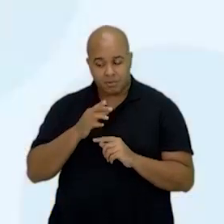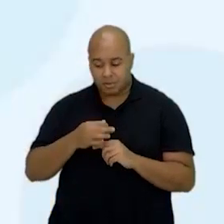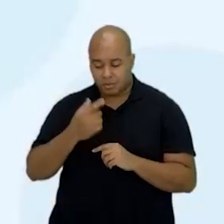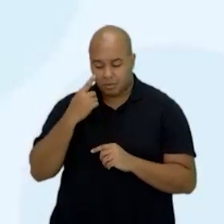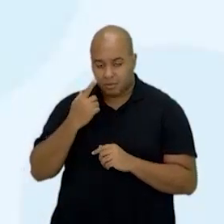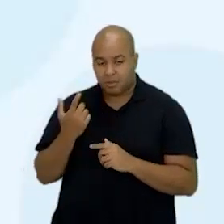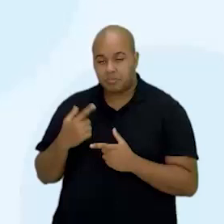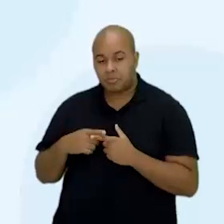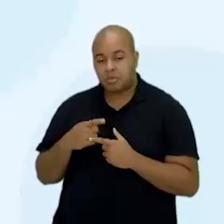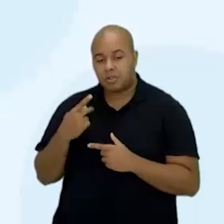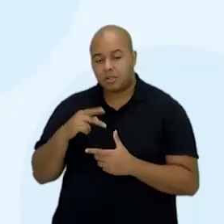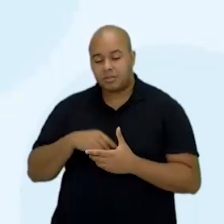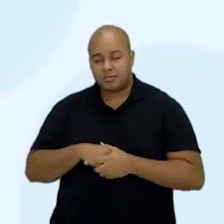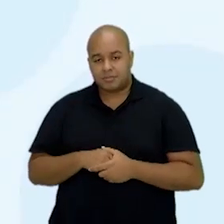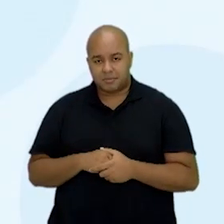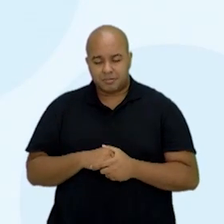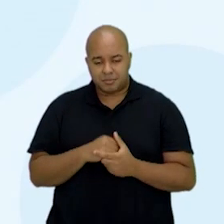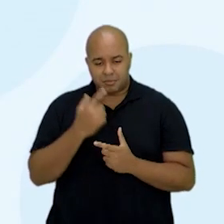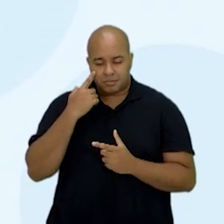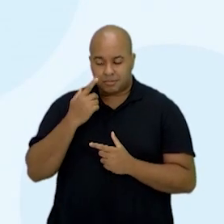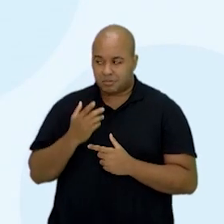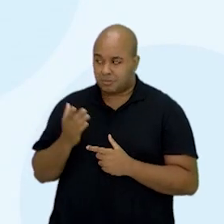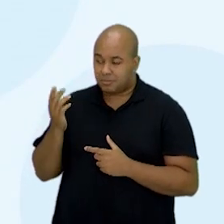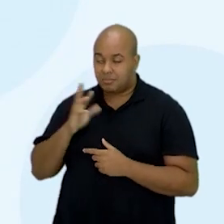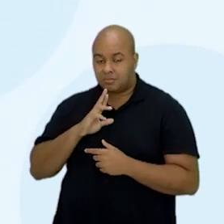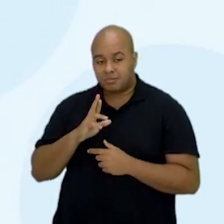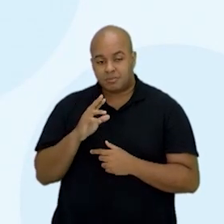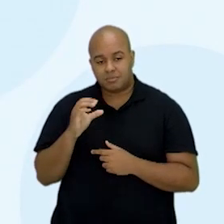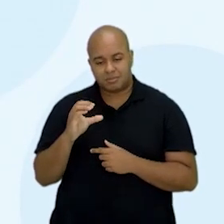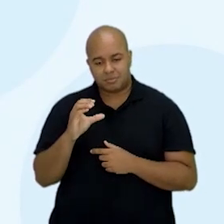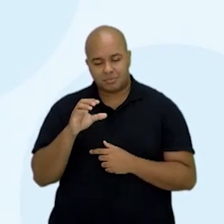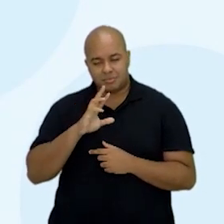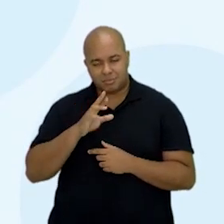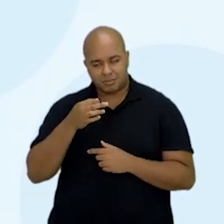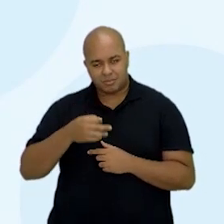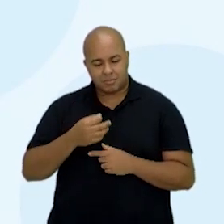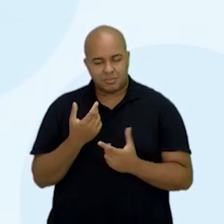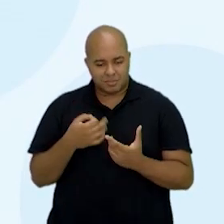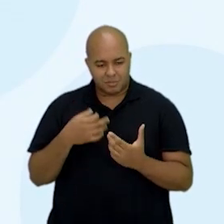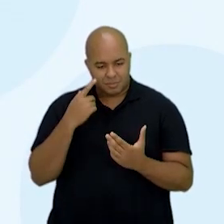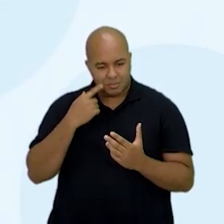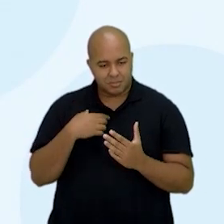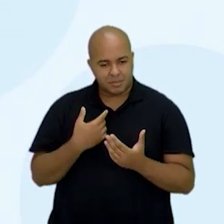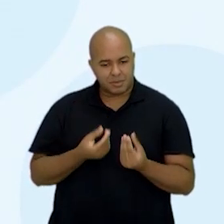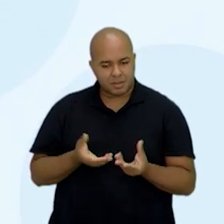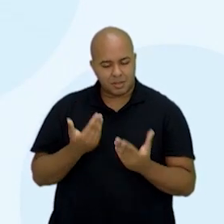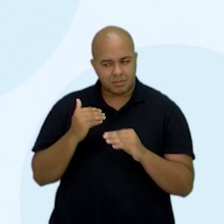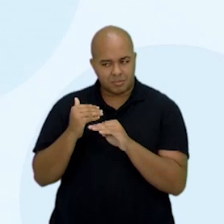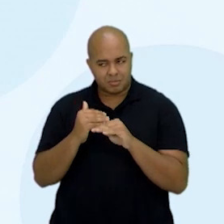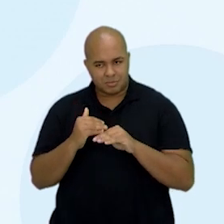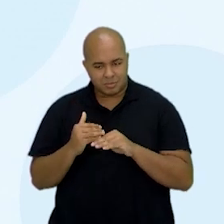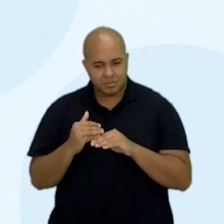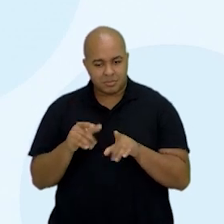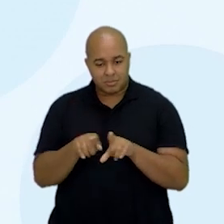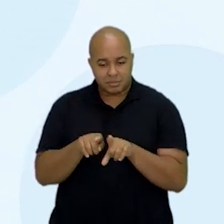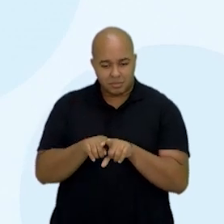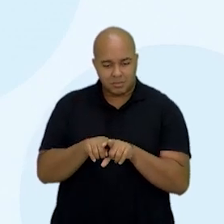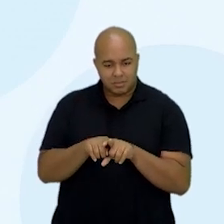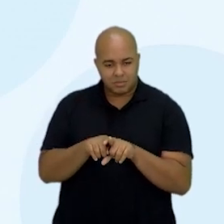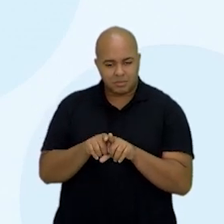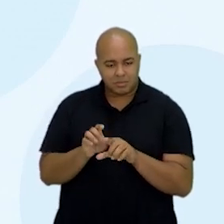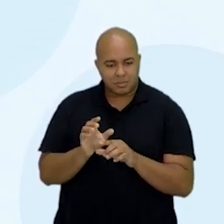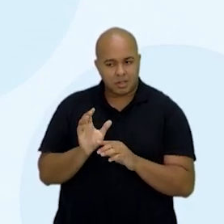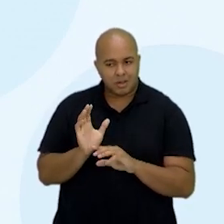resposta e o porquê dela né então aparecendo aí para você ó a c a correta por Maurinho e Quality promover a igualdade o